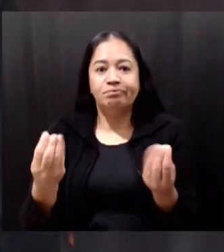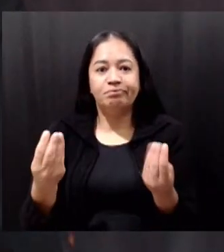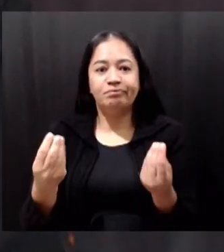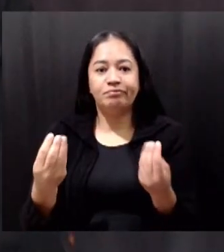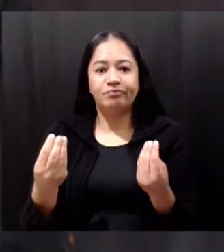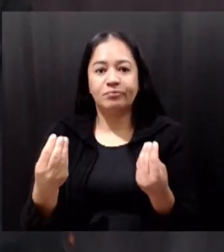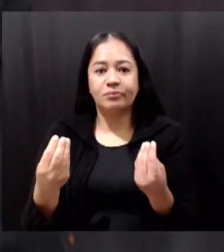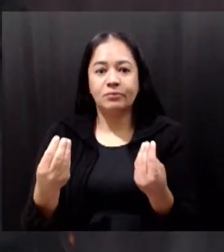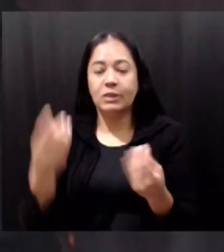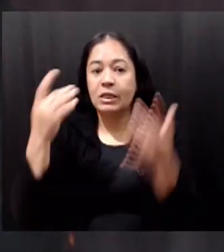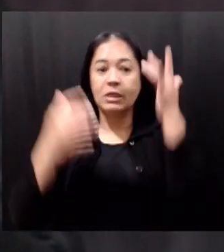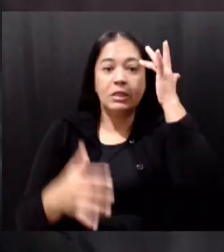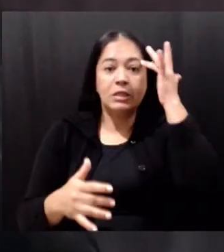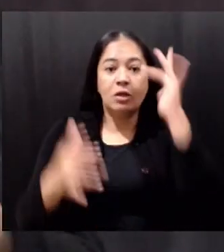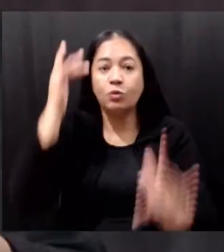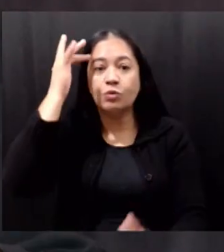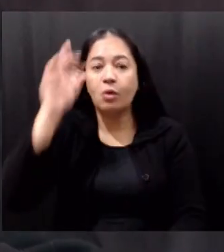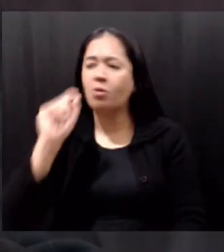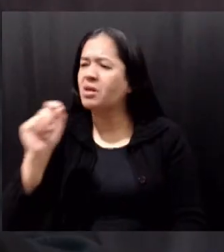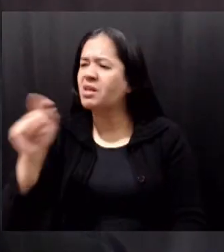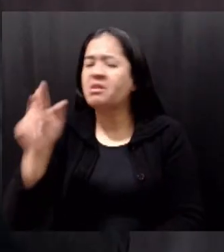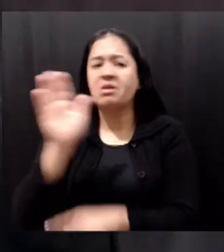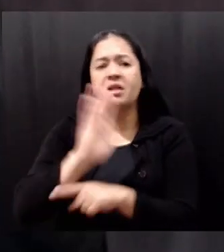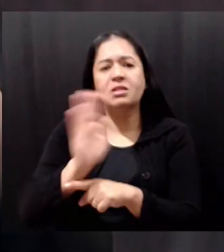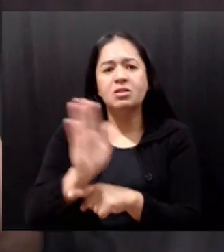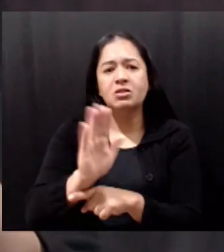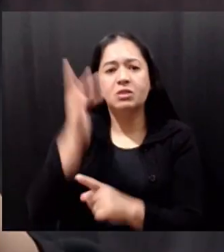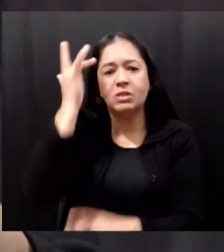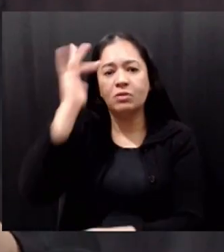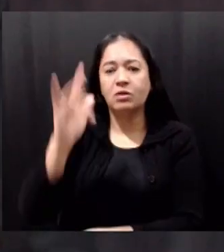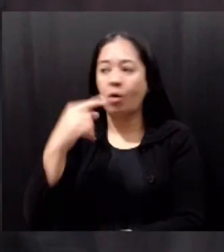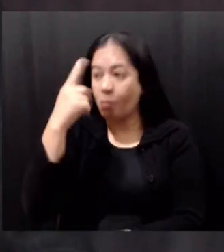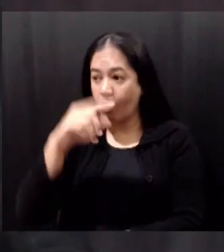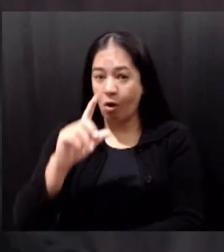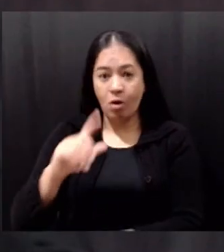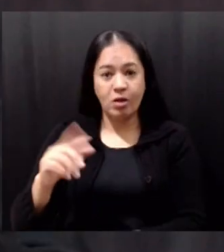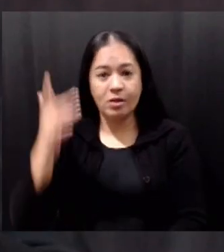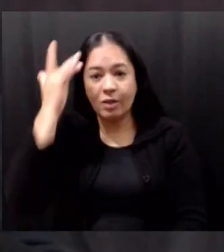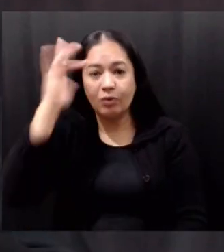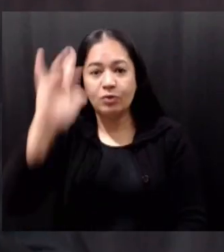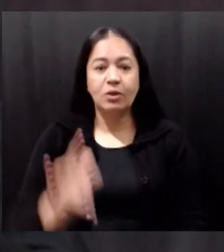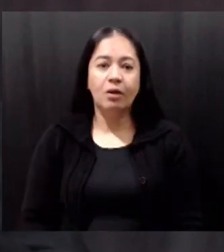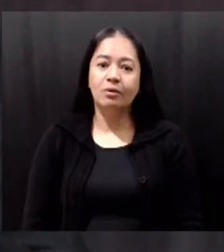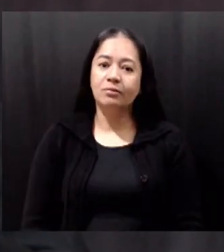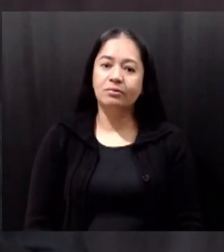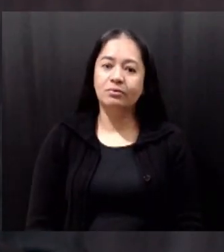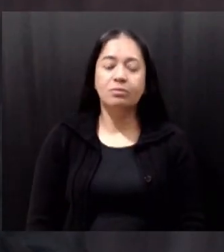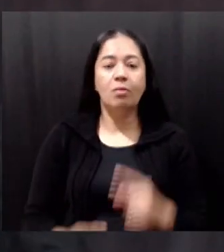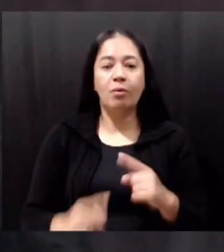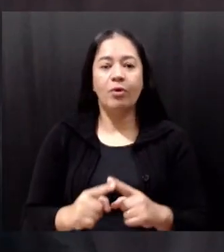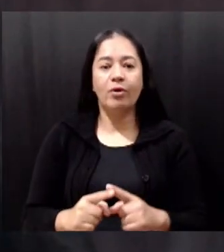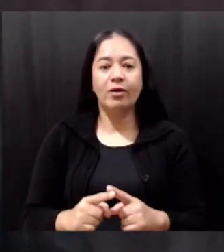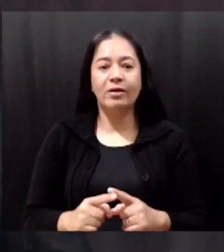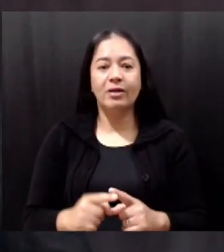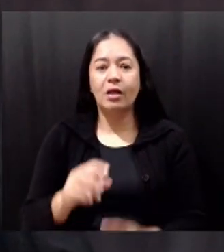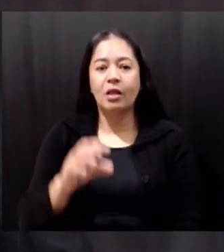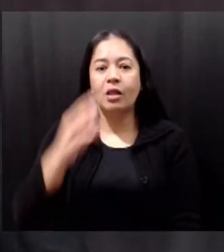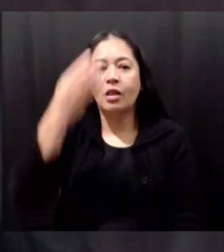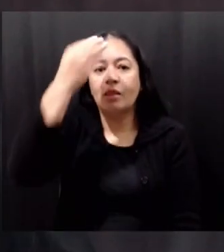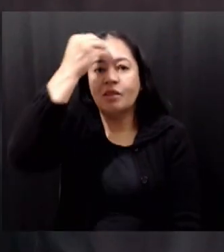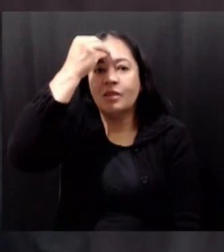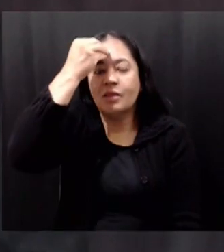sabe o que ele assistiu depois de 1 hora, depois de 1 hora e meia, porque ele não absorve nada. Ele só fica